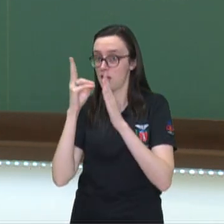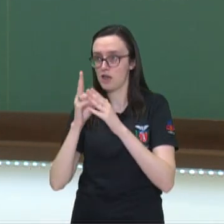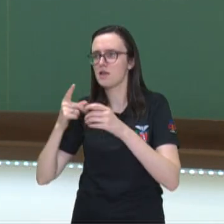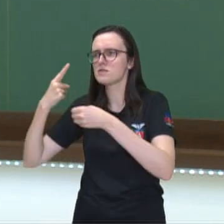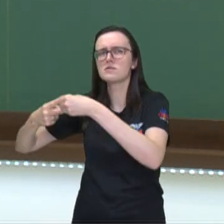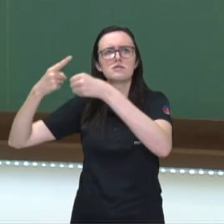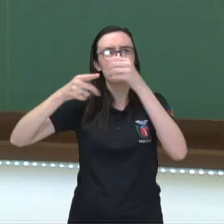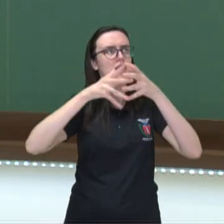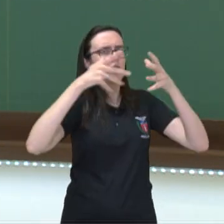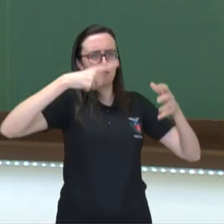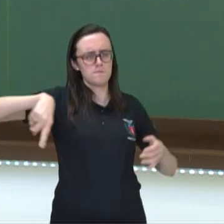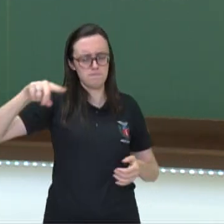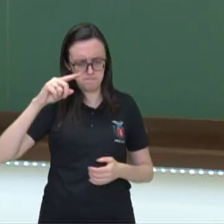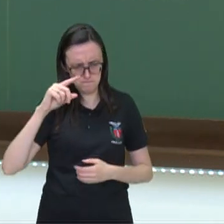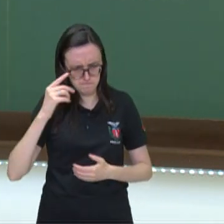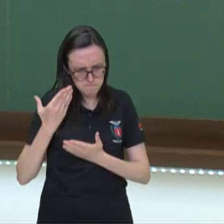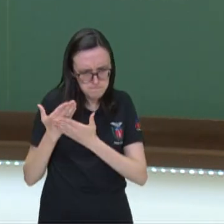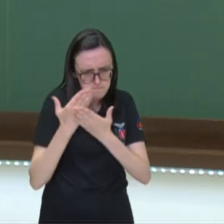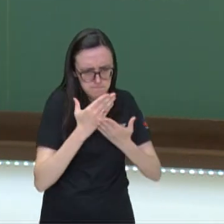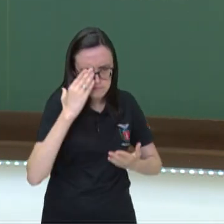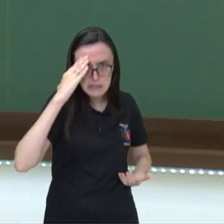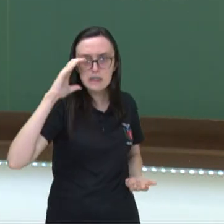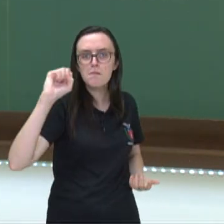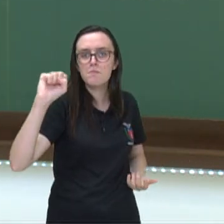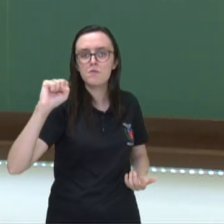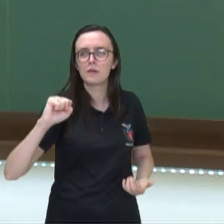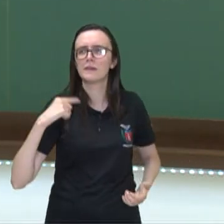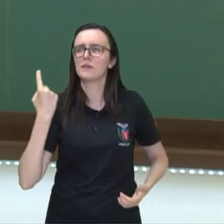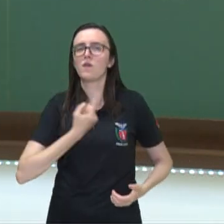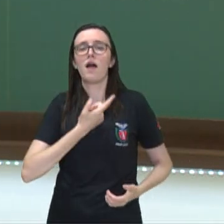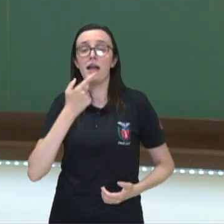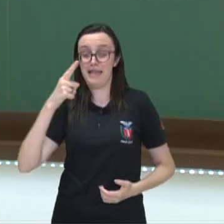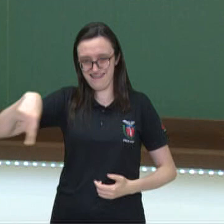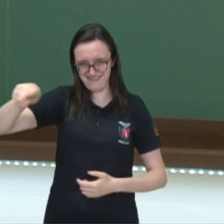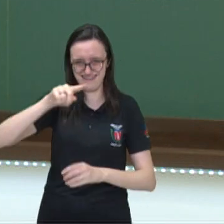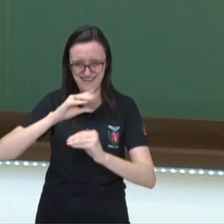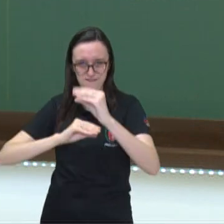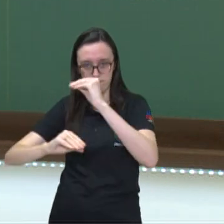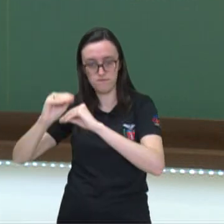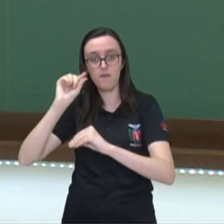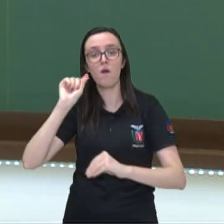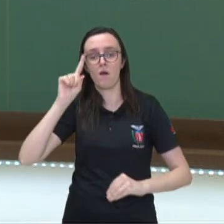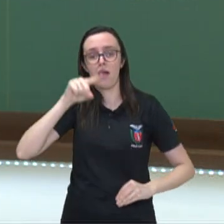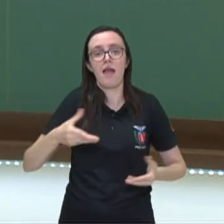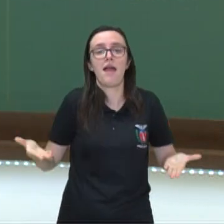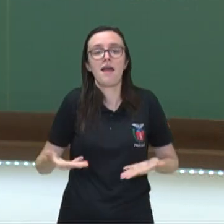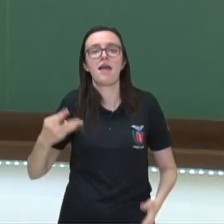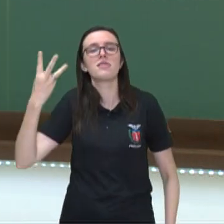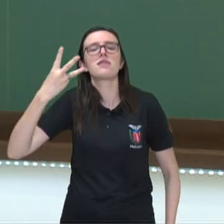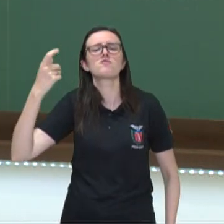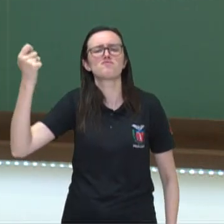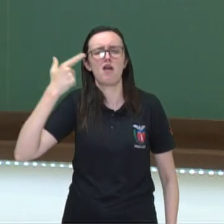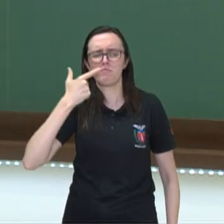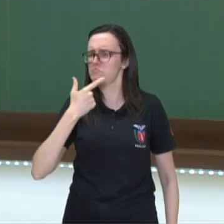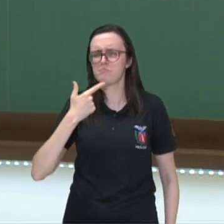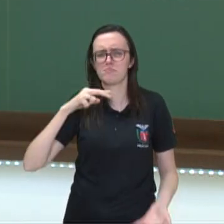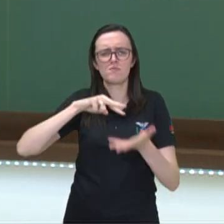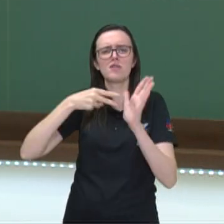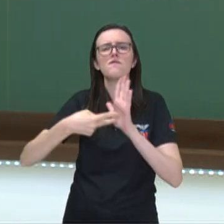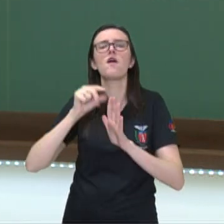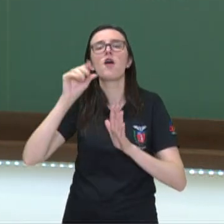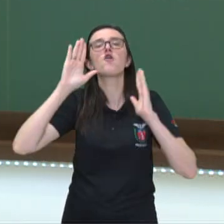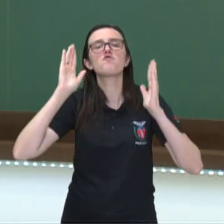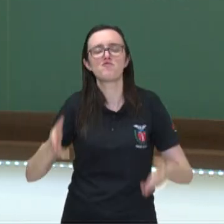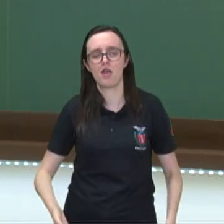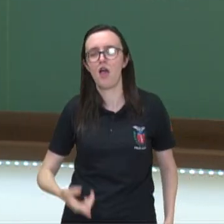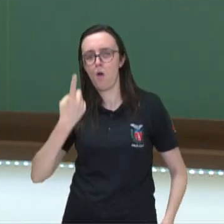grande sabedoria, e eles falam que houve vários mundos. Nós estamos vivendo, para os maias, o terceiro sol, ou seja, houve já 3